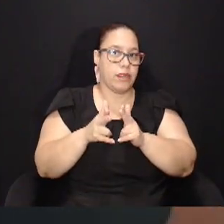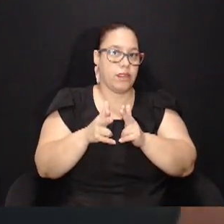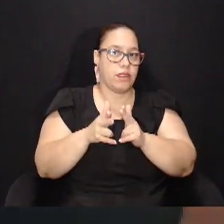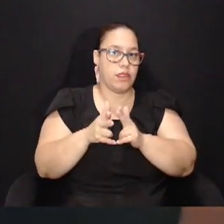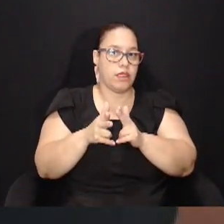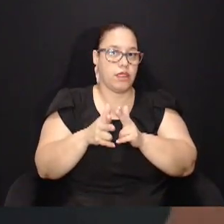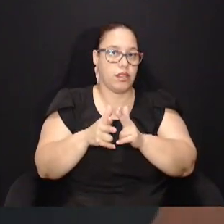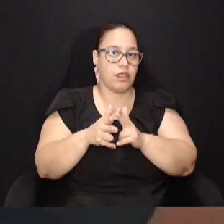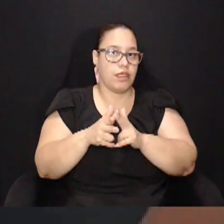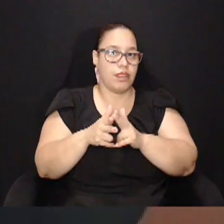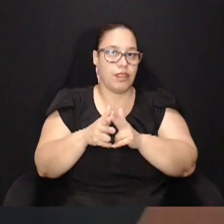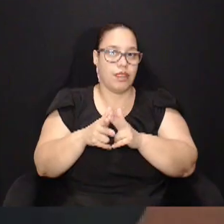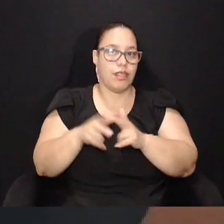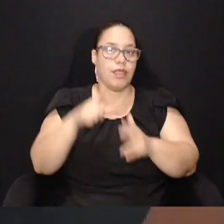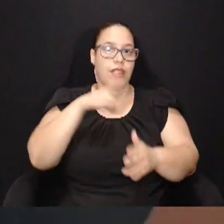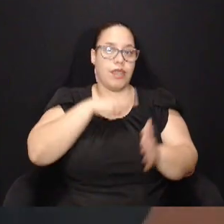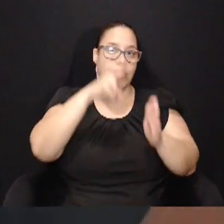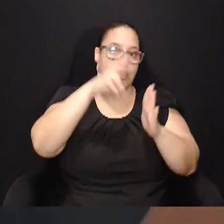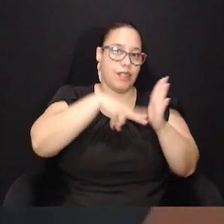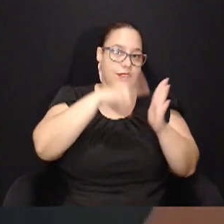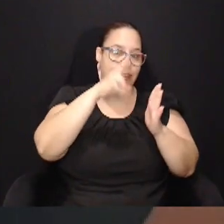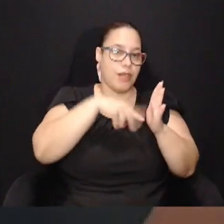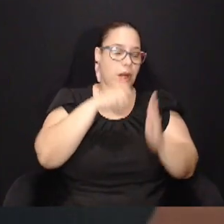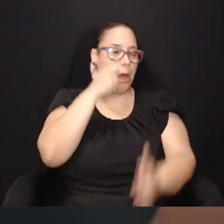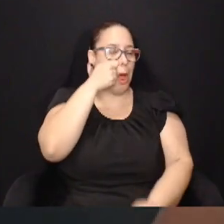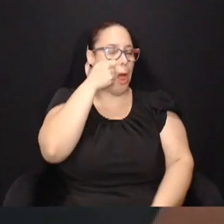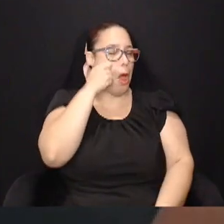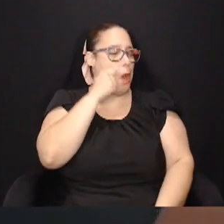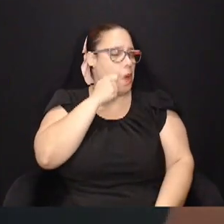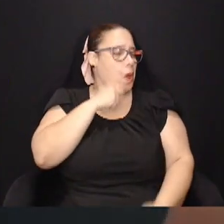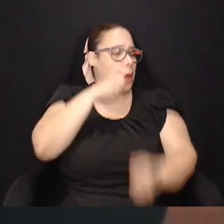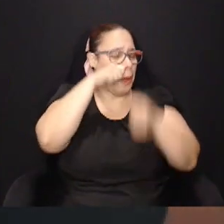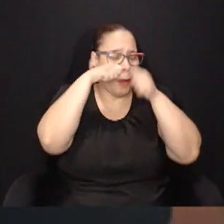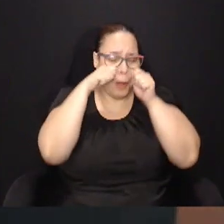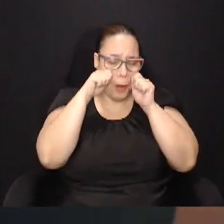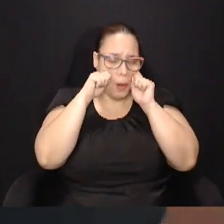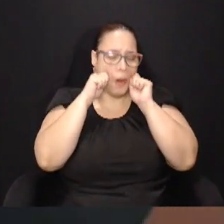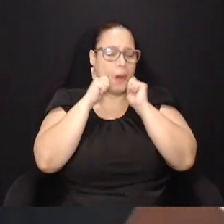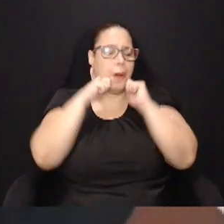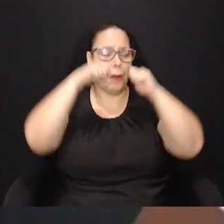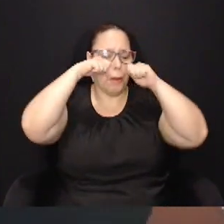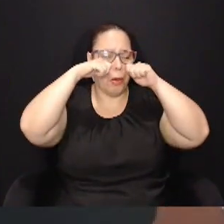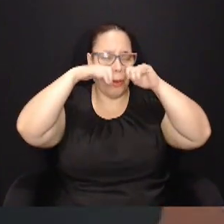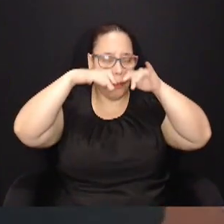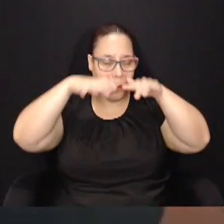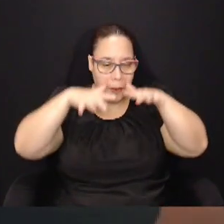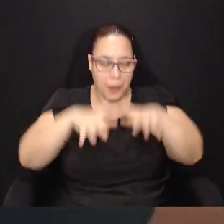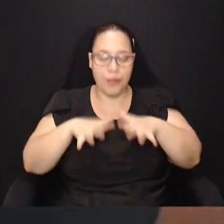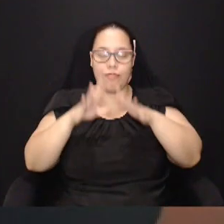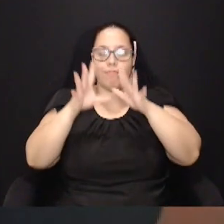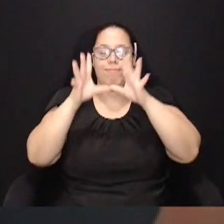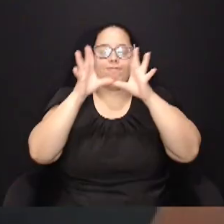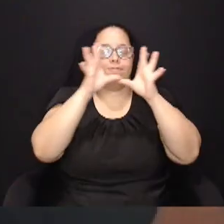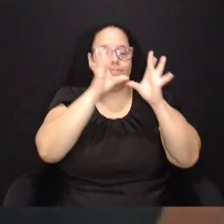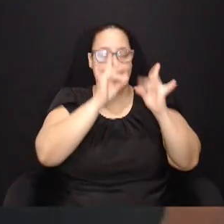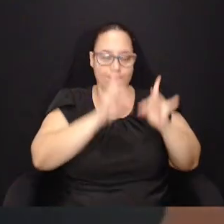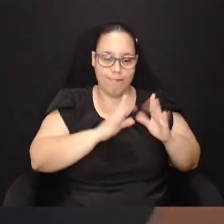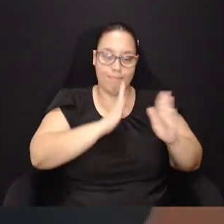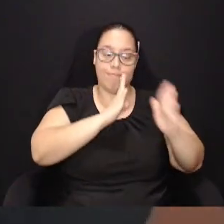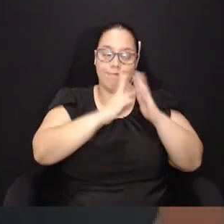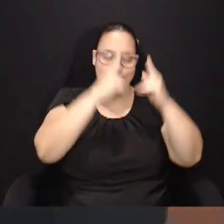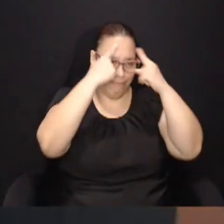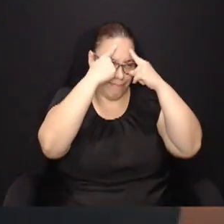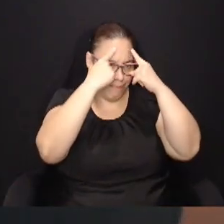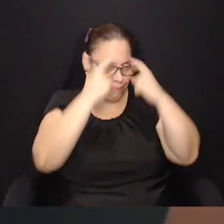Tem que ler com um lenço do lado. Né? Não tem como, porque eu conto detalhes sobre todo o período de violência, porque